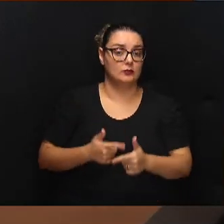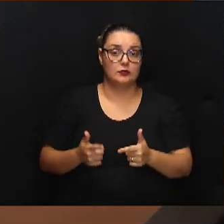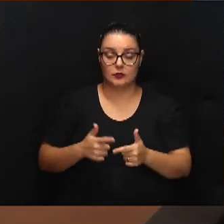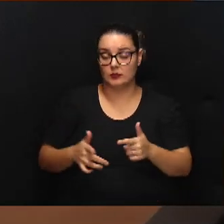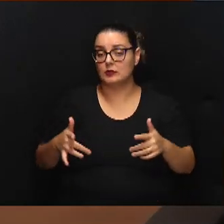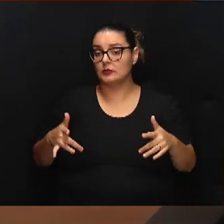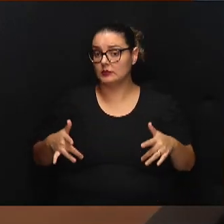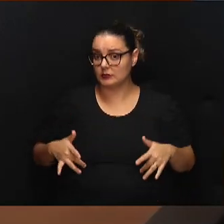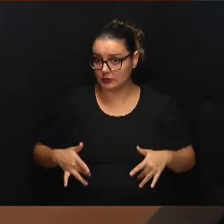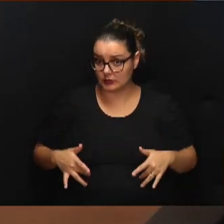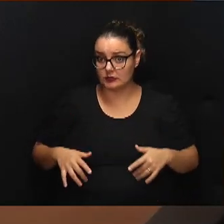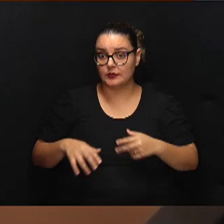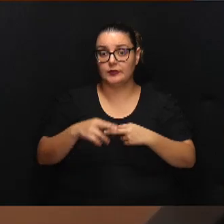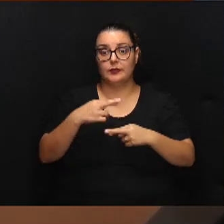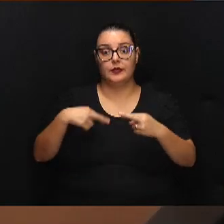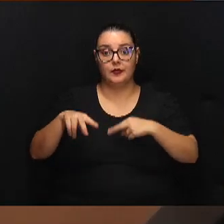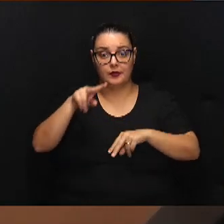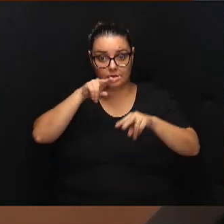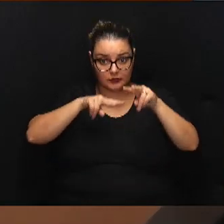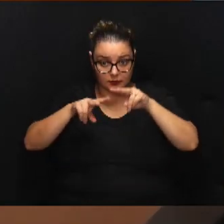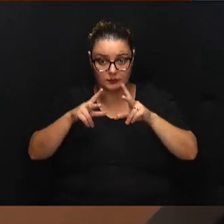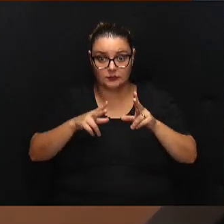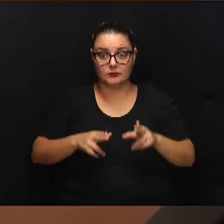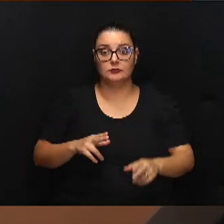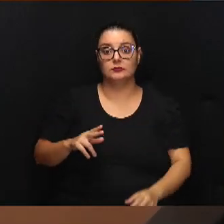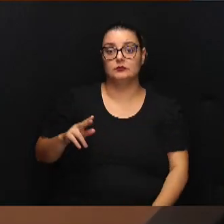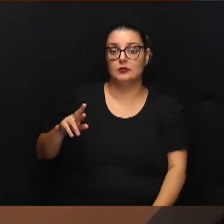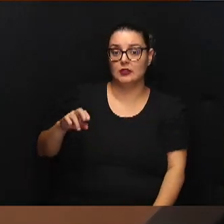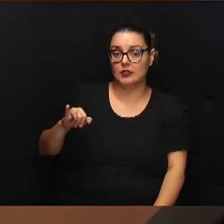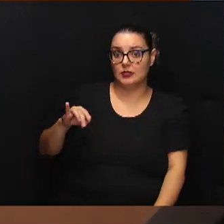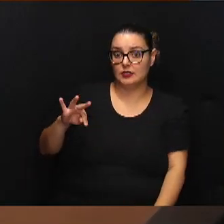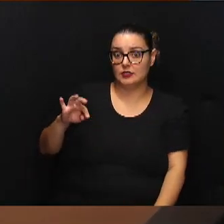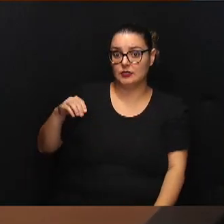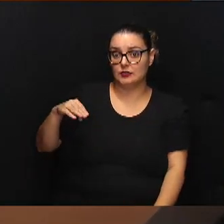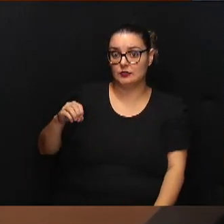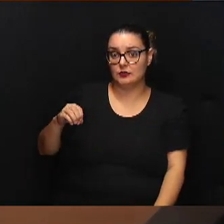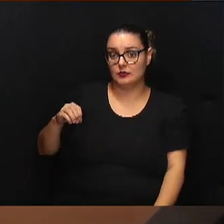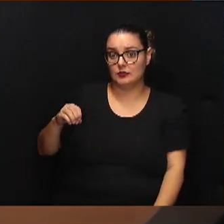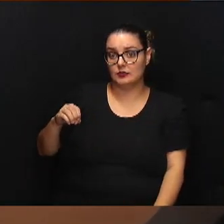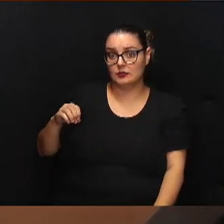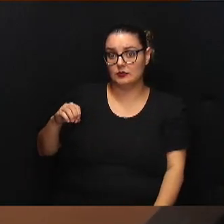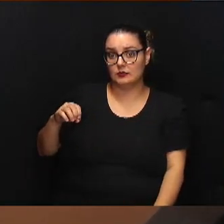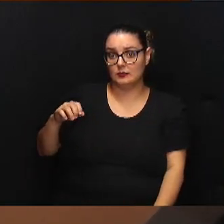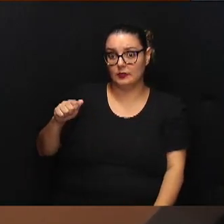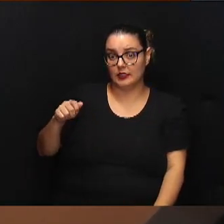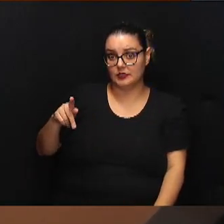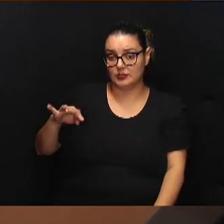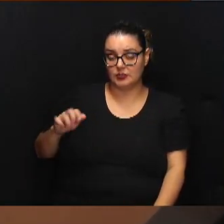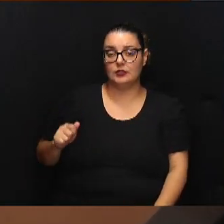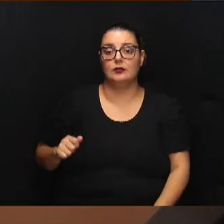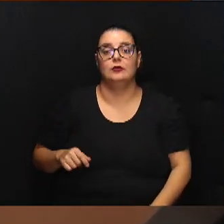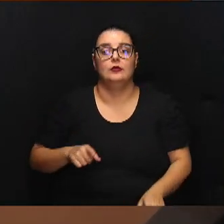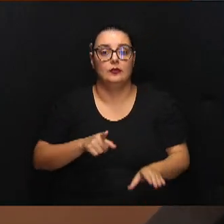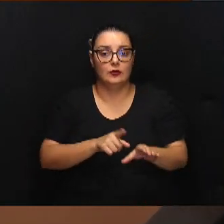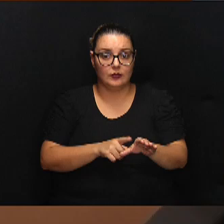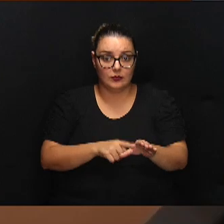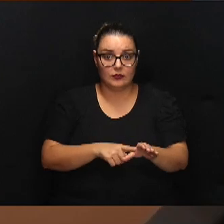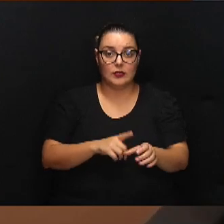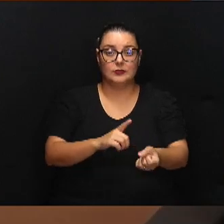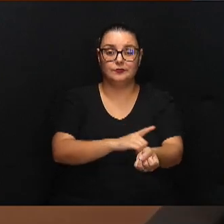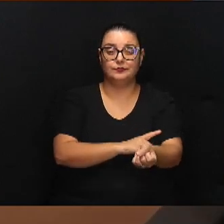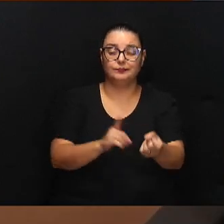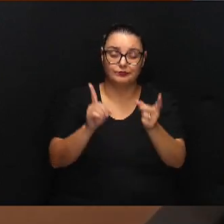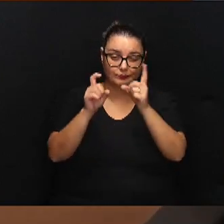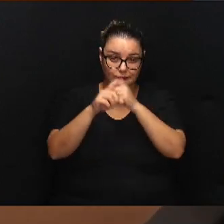também questões relacionadas à visão, como a retinopatia. O pé diabético, a recuperação é muito difícil quando a